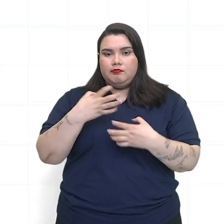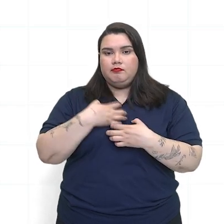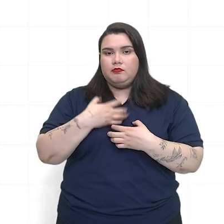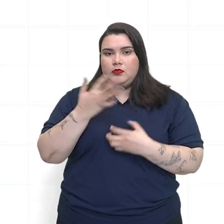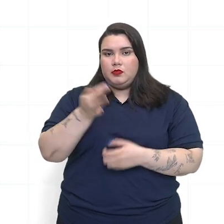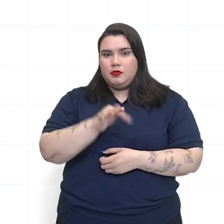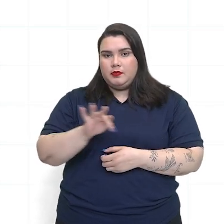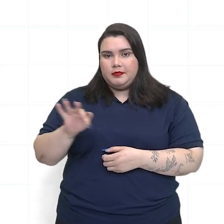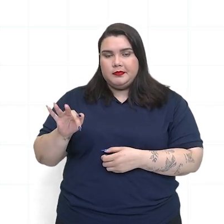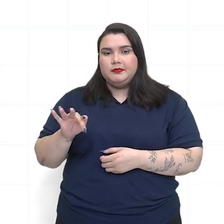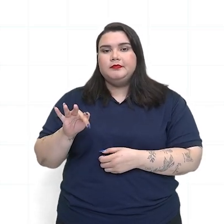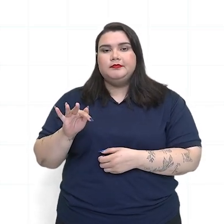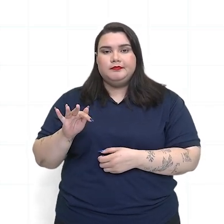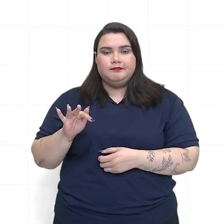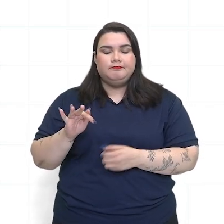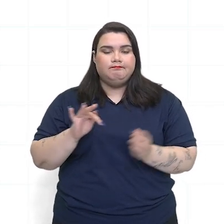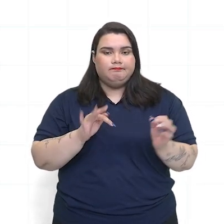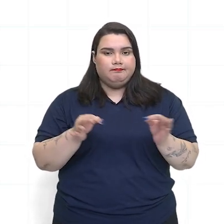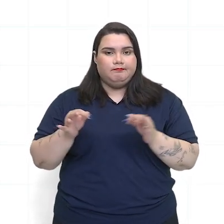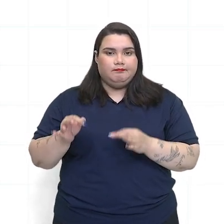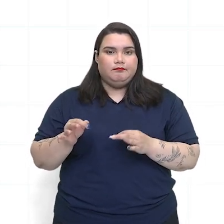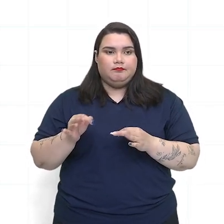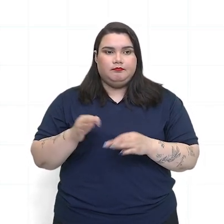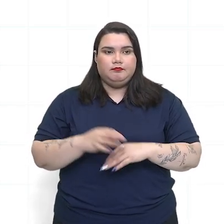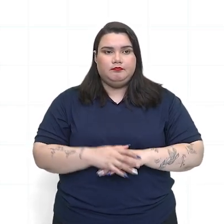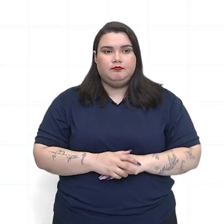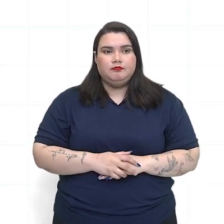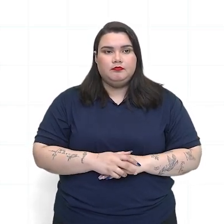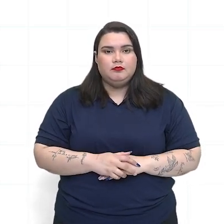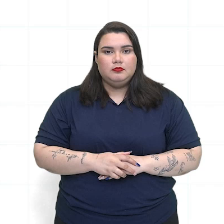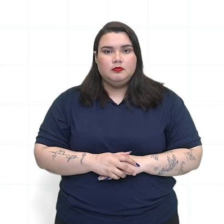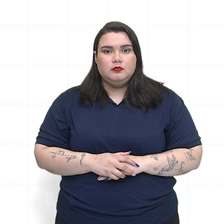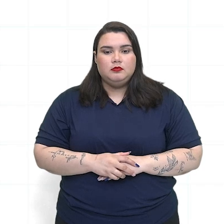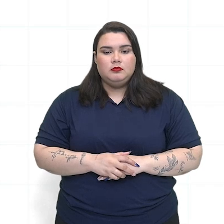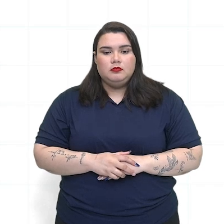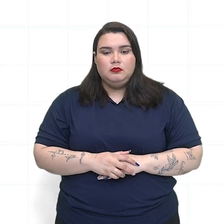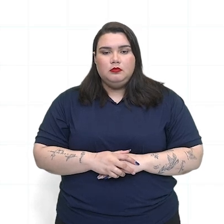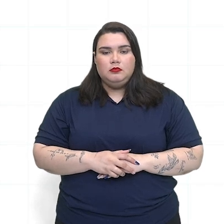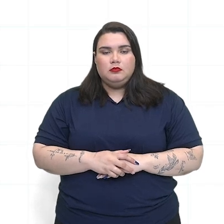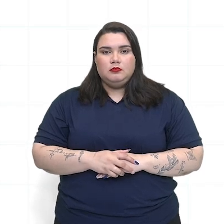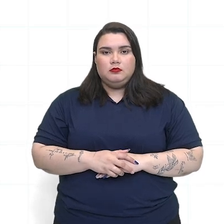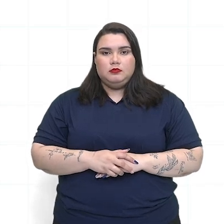dor que ele está colocando no poema. E